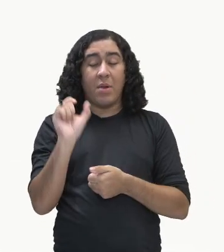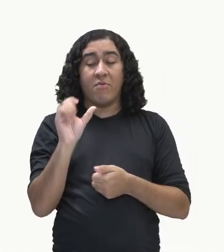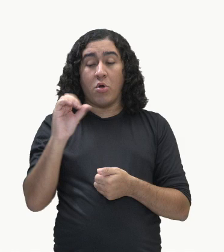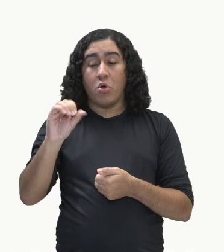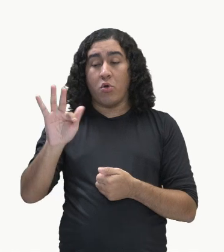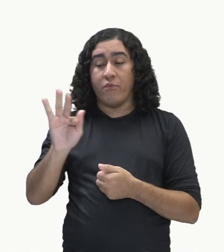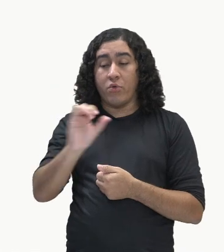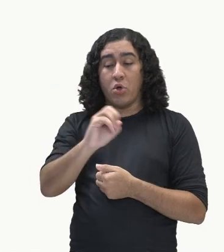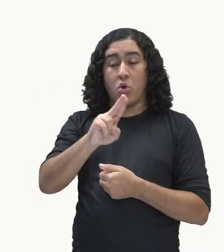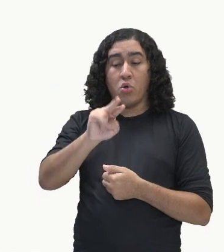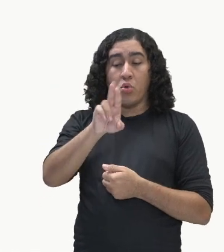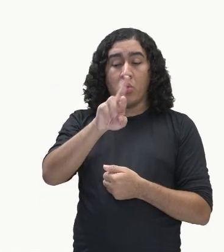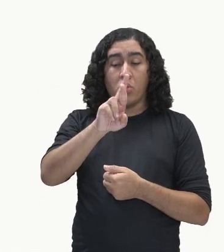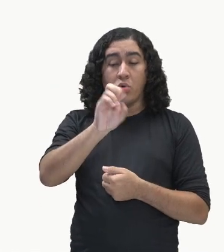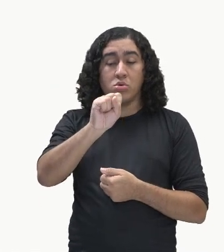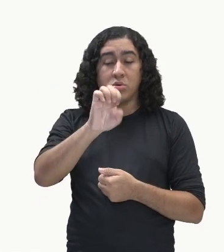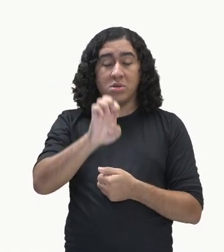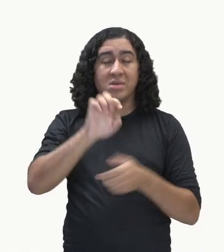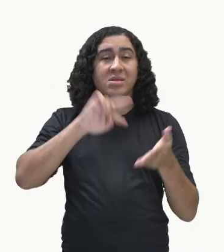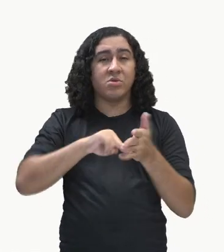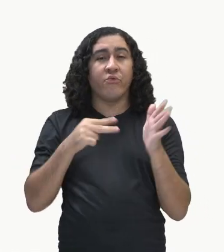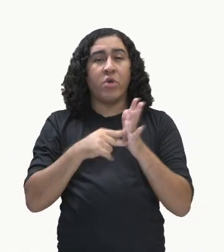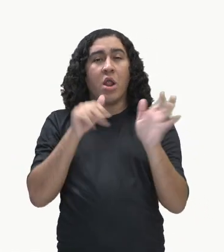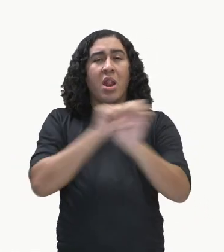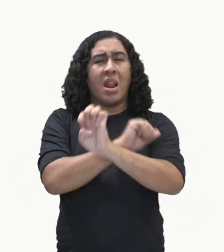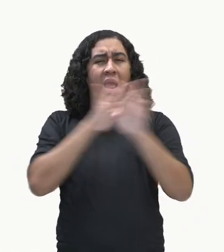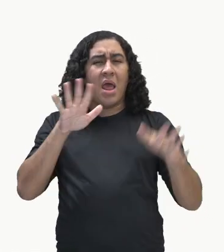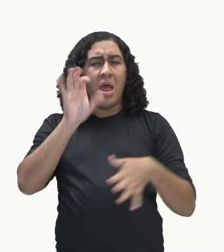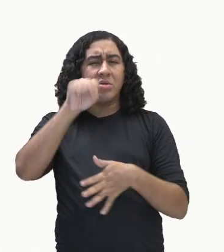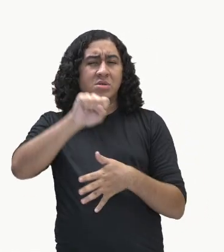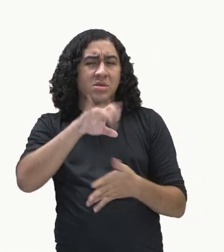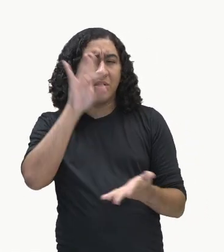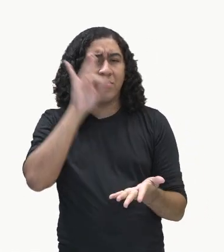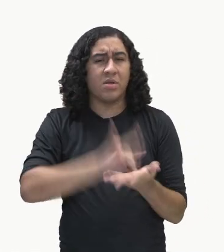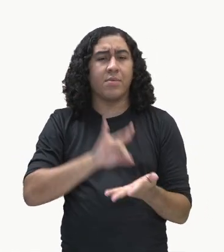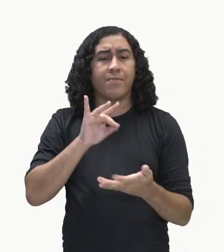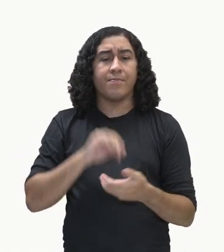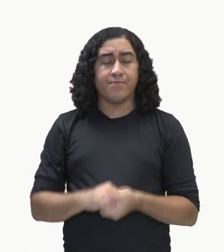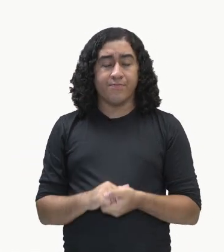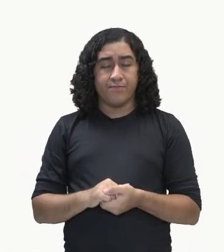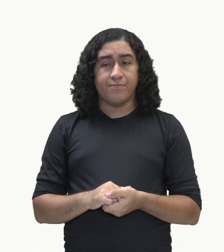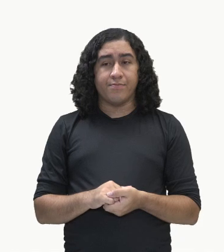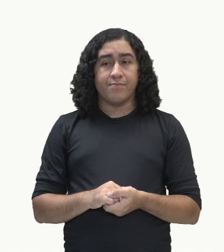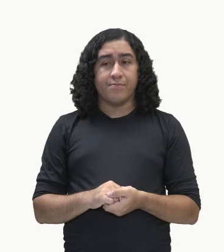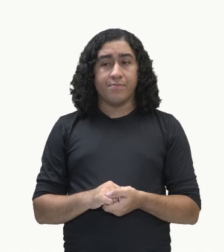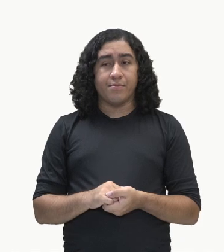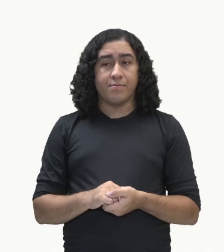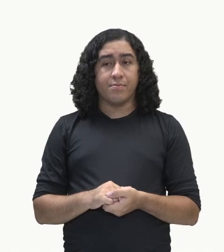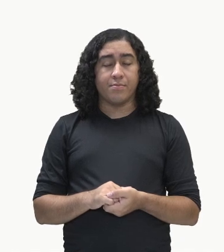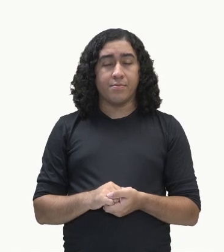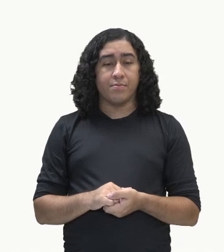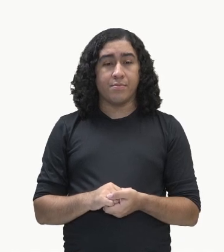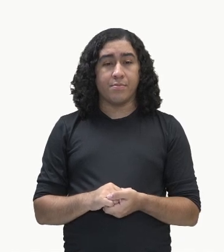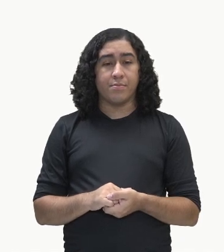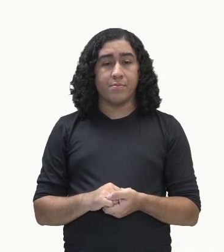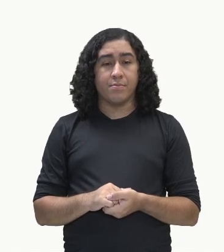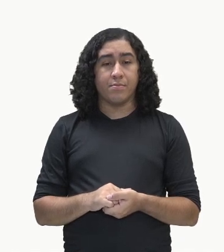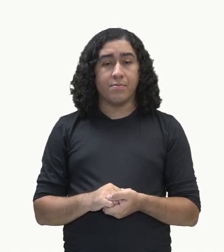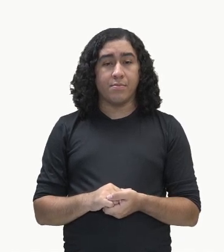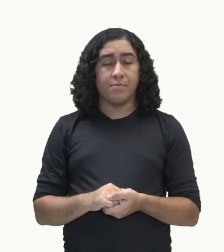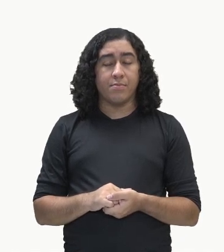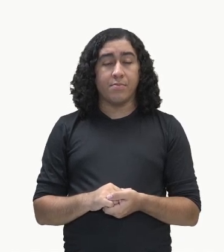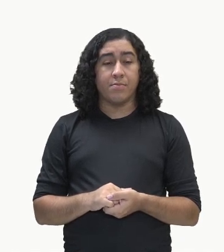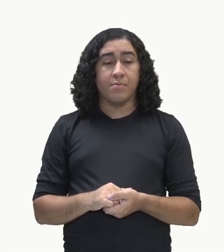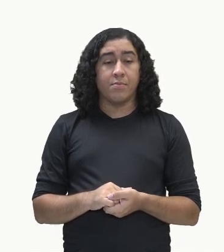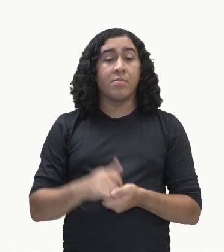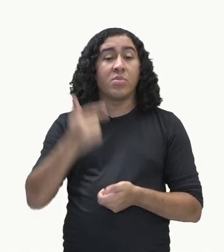course, significa claro, com certeza, sim. Tá? Of course, why? De novo eu repito a perguntinha aqui.